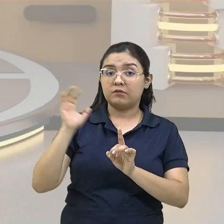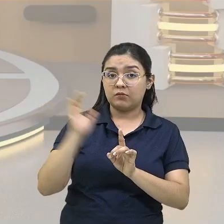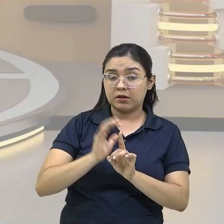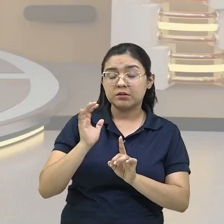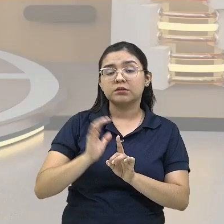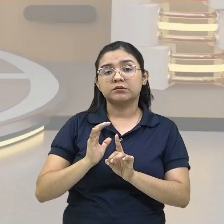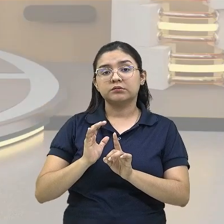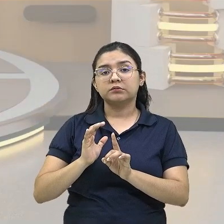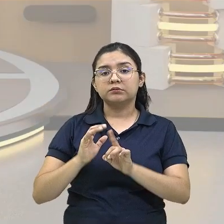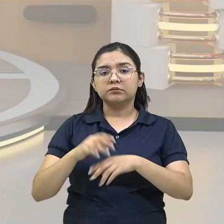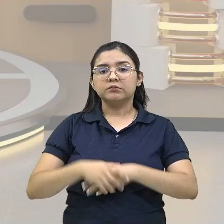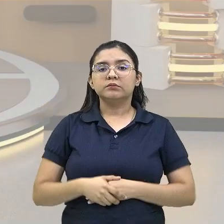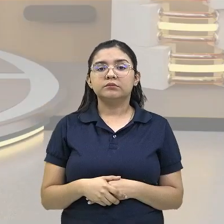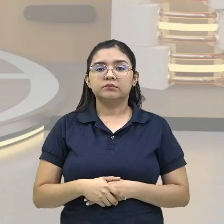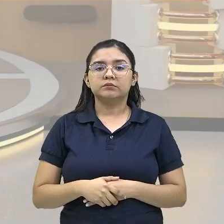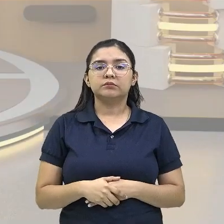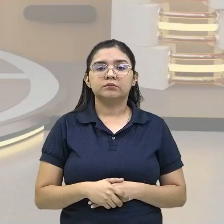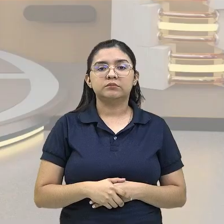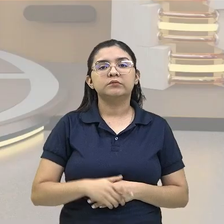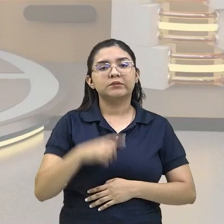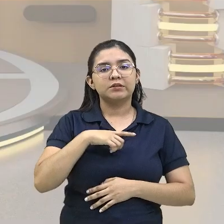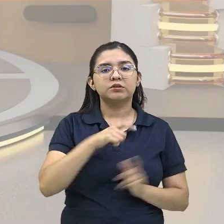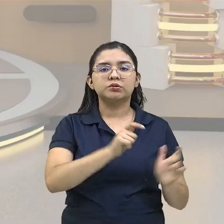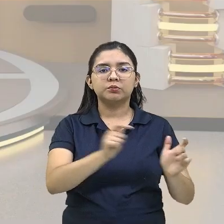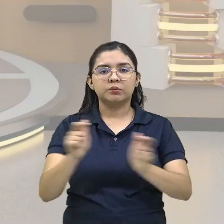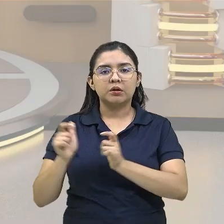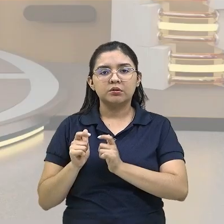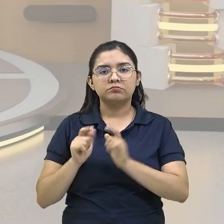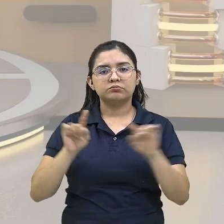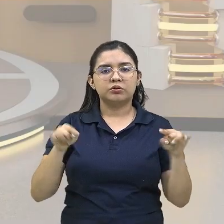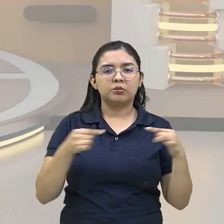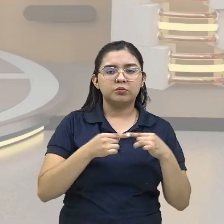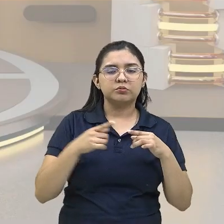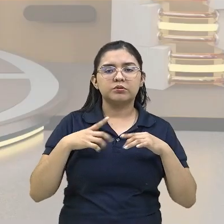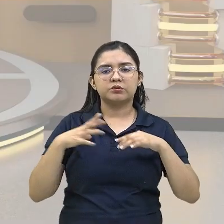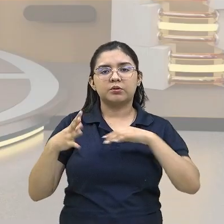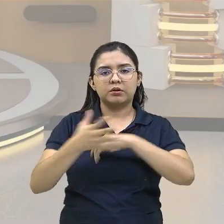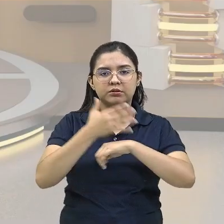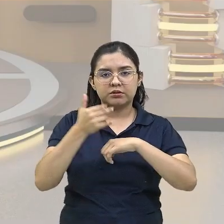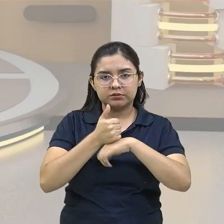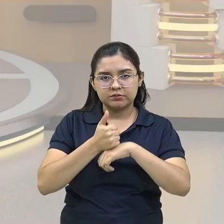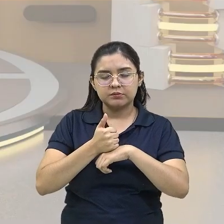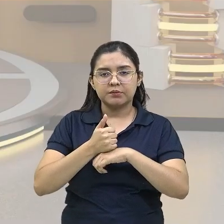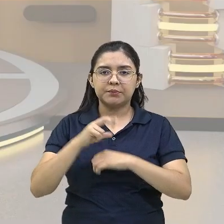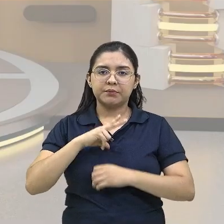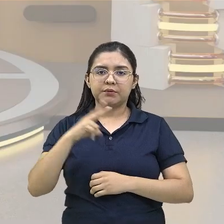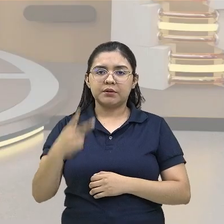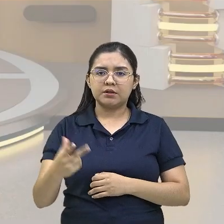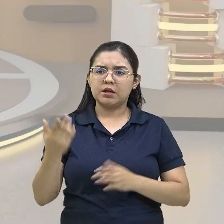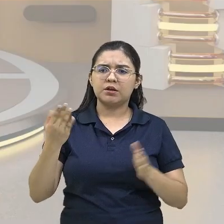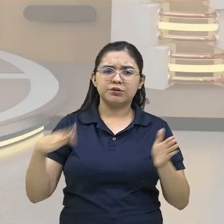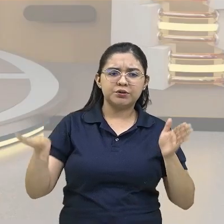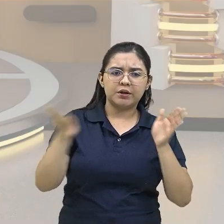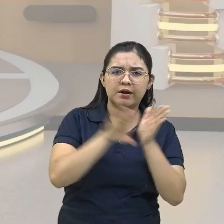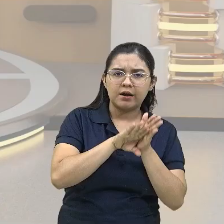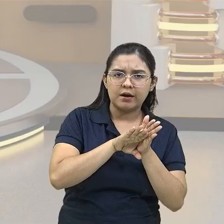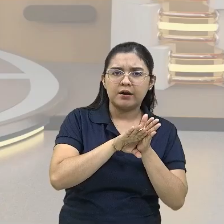cada um desses locais, né, de acordo com esses colonizadores, onde eles